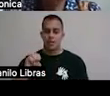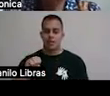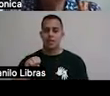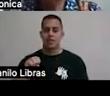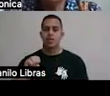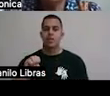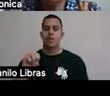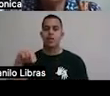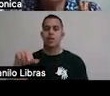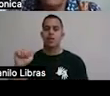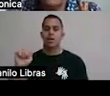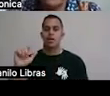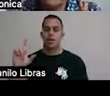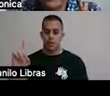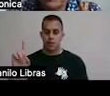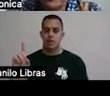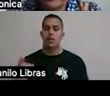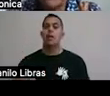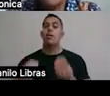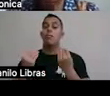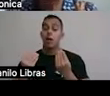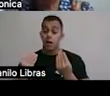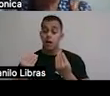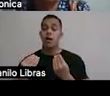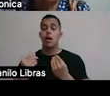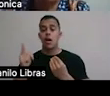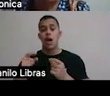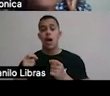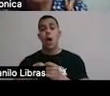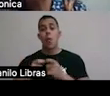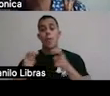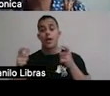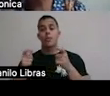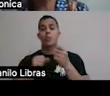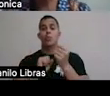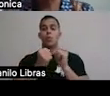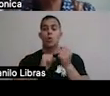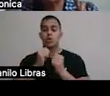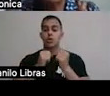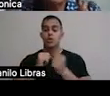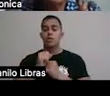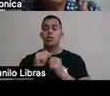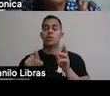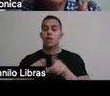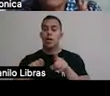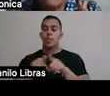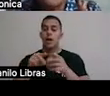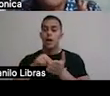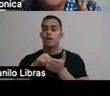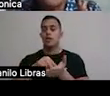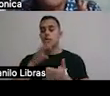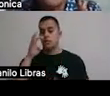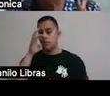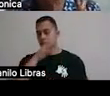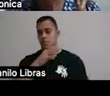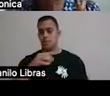para colocar, para usar para aumentar a produtividade e resistência de plantas, né? Então eles